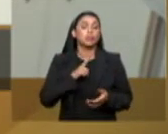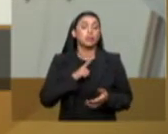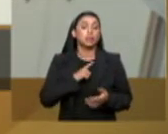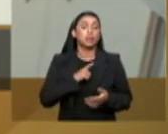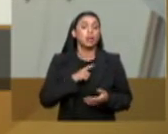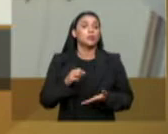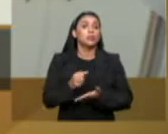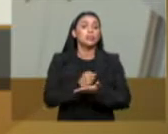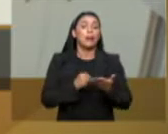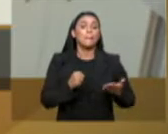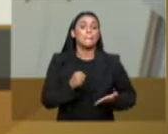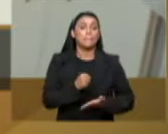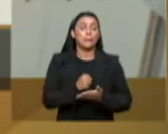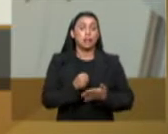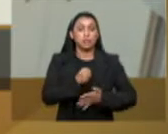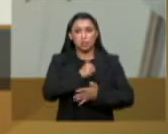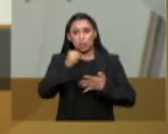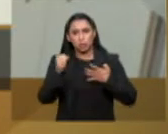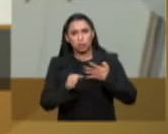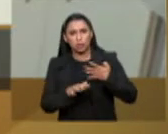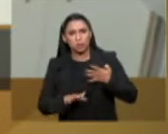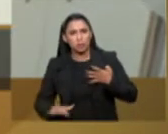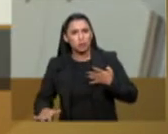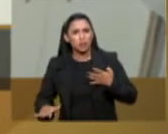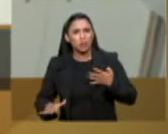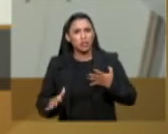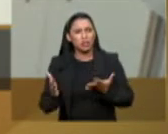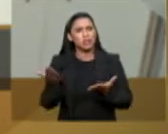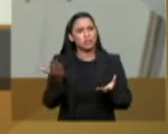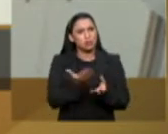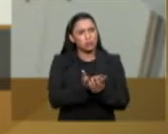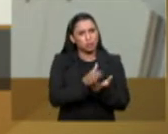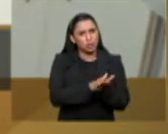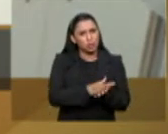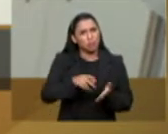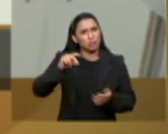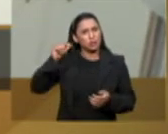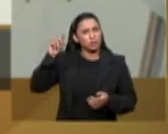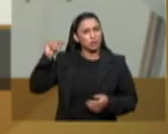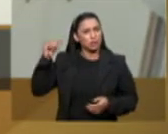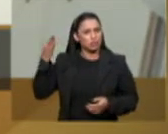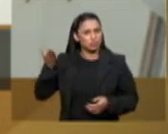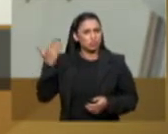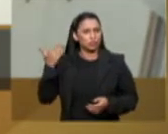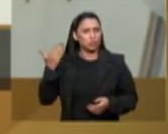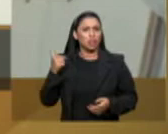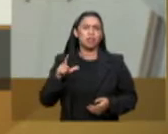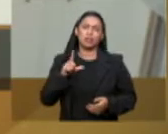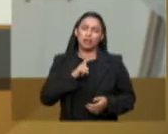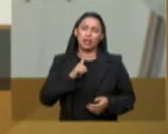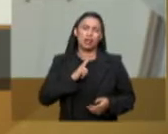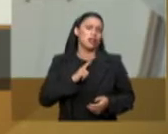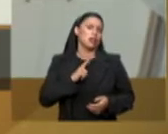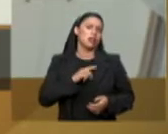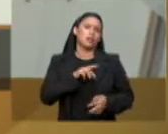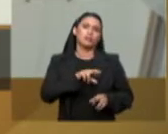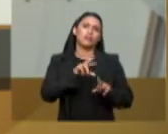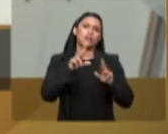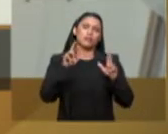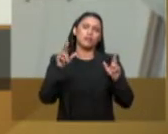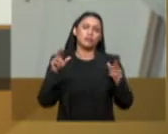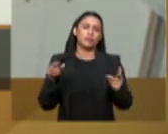jurisprudência desse tribunal. Nos nossos memoriais, nós elencamos diversos precedentes do Supremo Tribunal